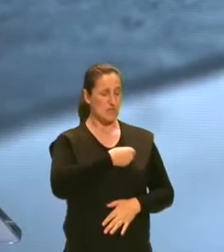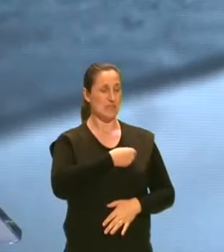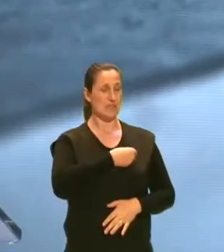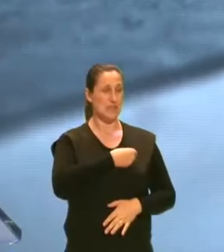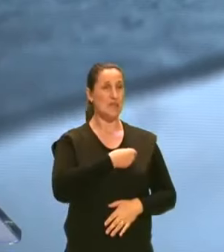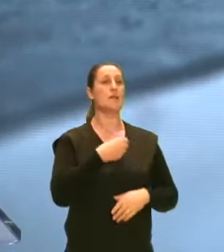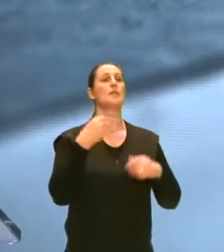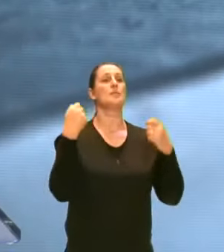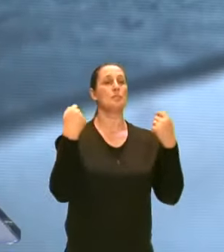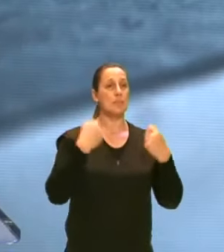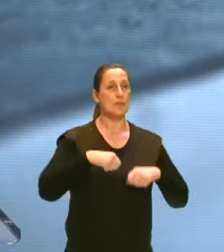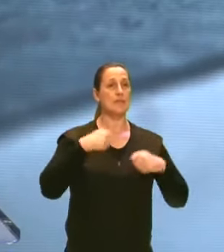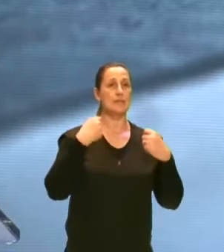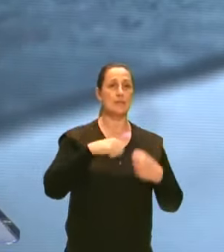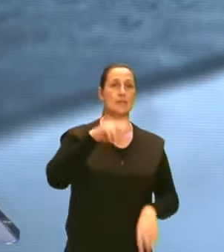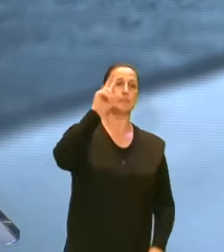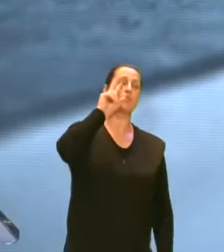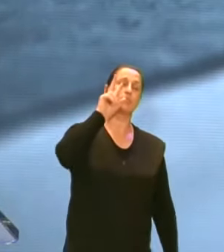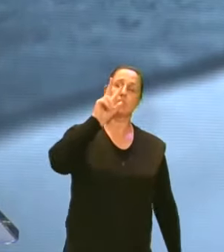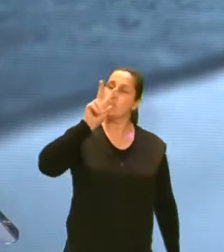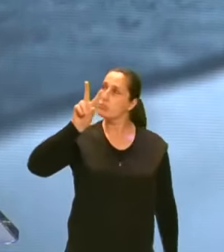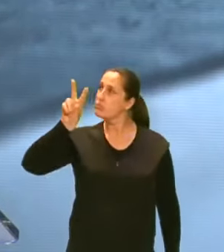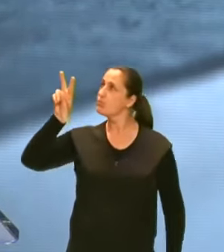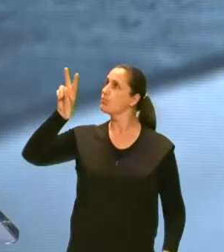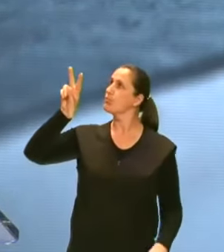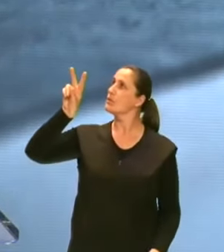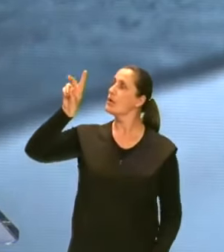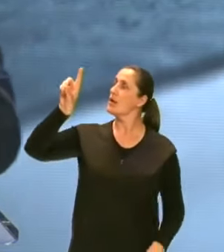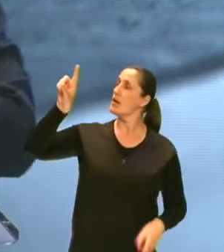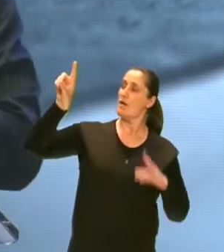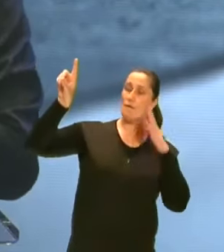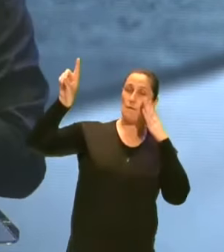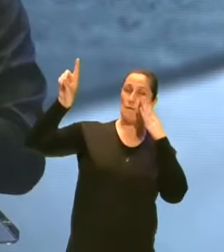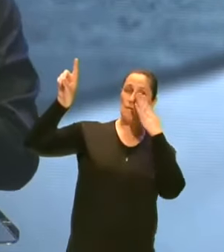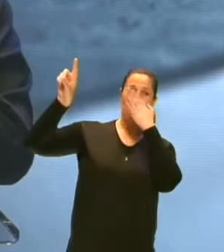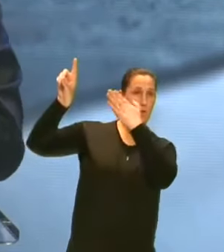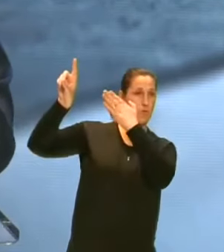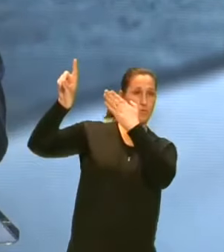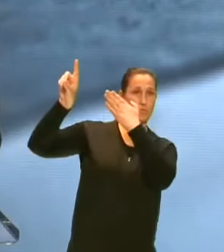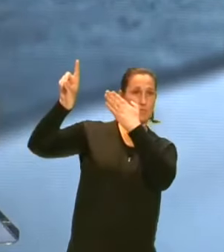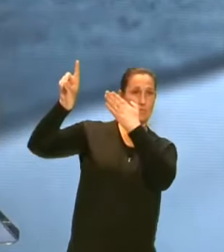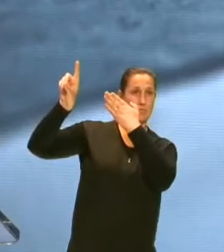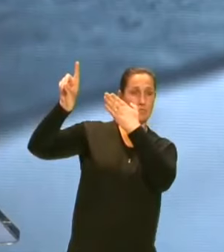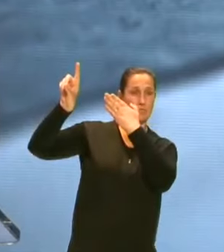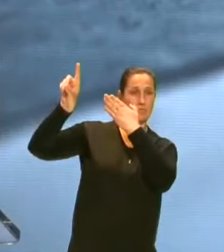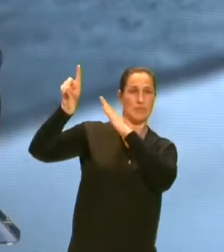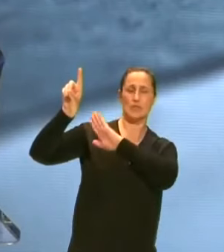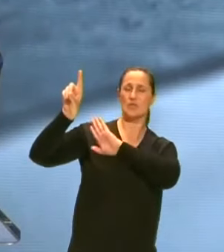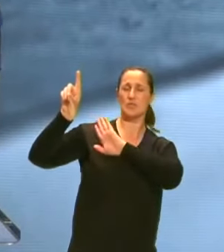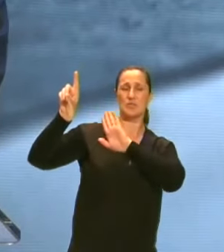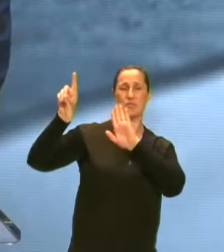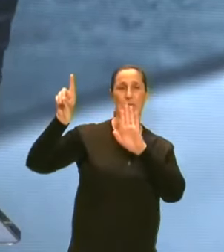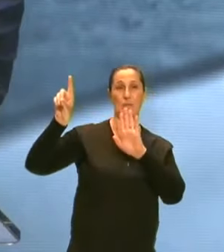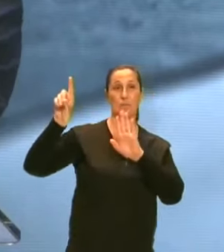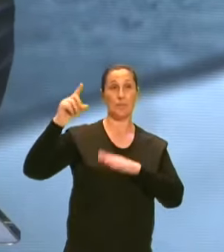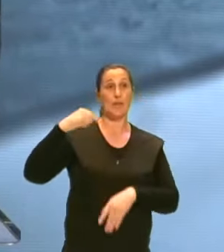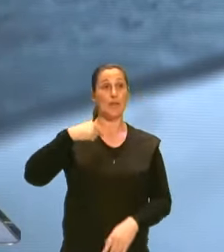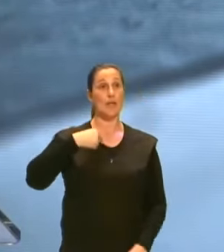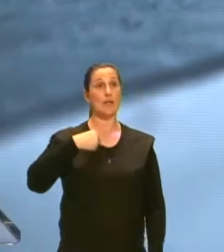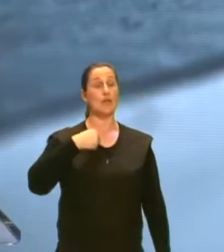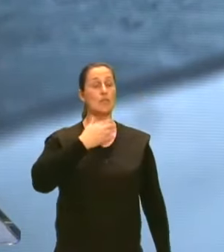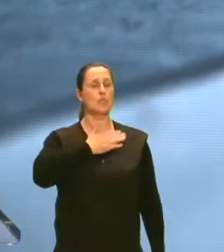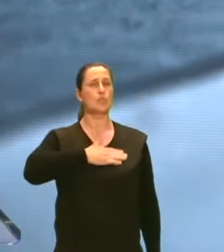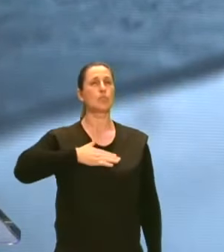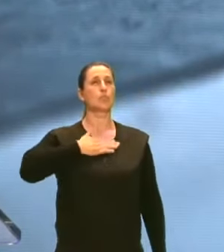elevar os olhos para o Deus que nós servimos, um Deus criador. Eu gosto muito de olhar para